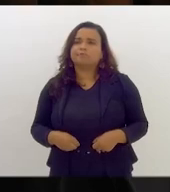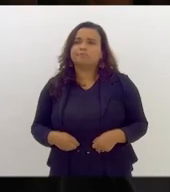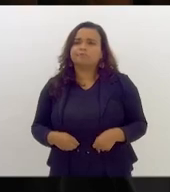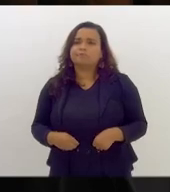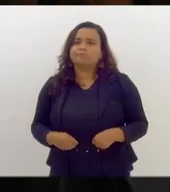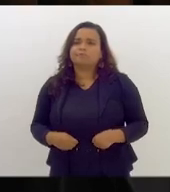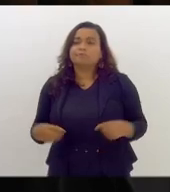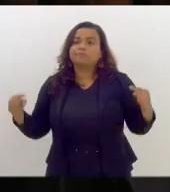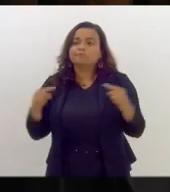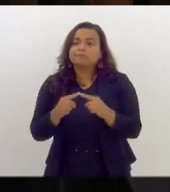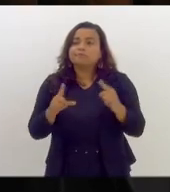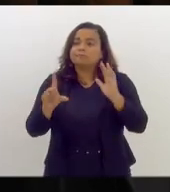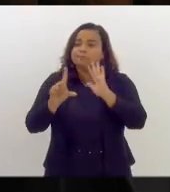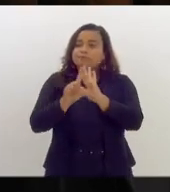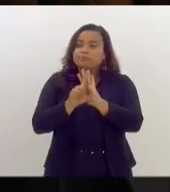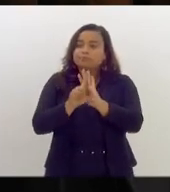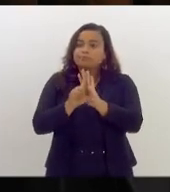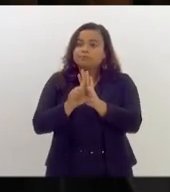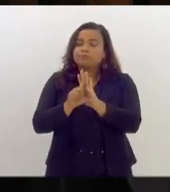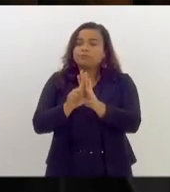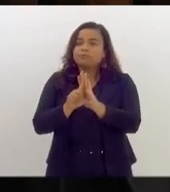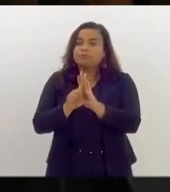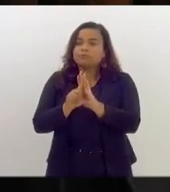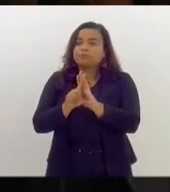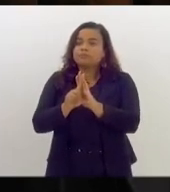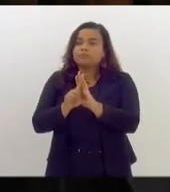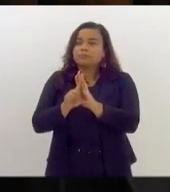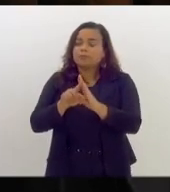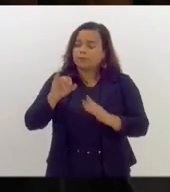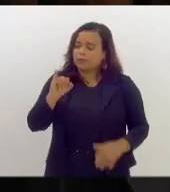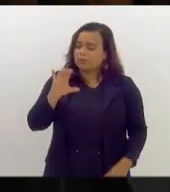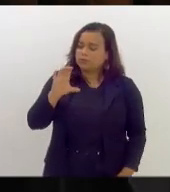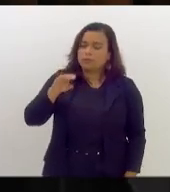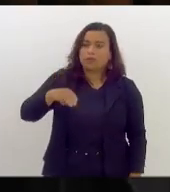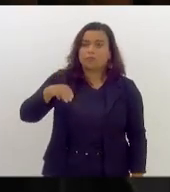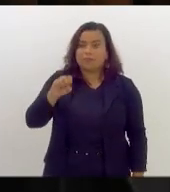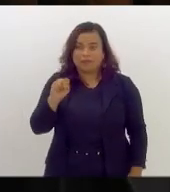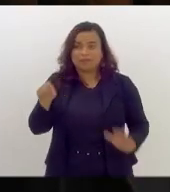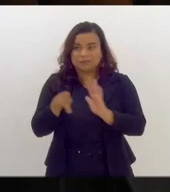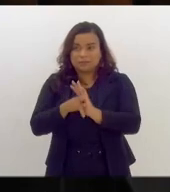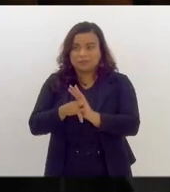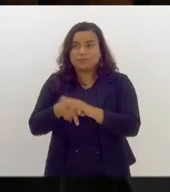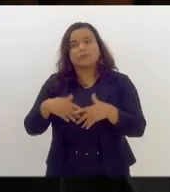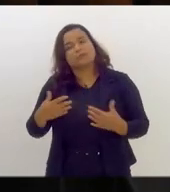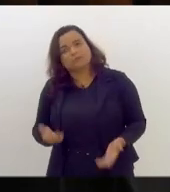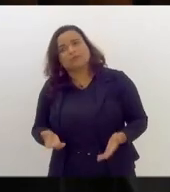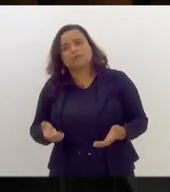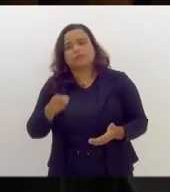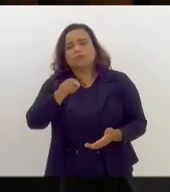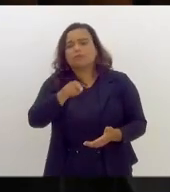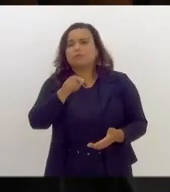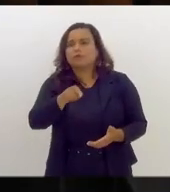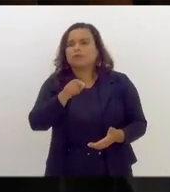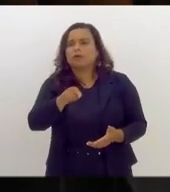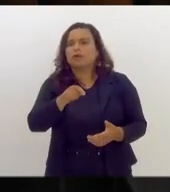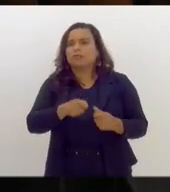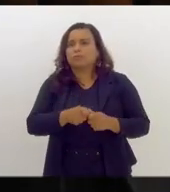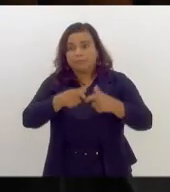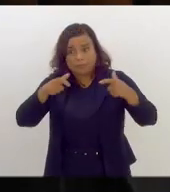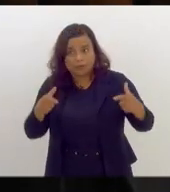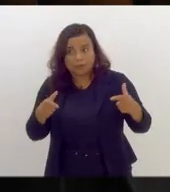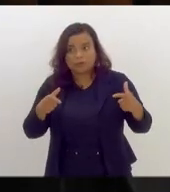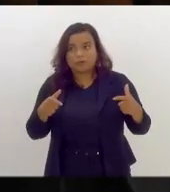na lei do ICMS esta maior alíquota sentada que é